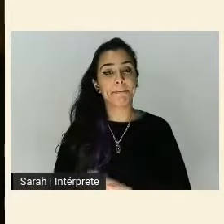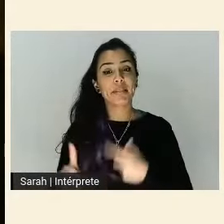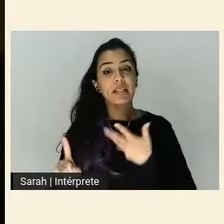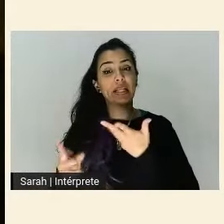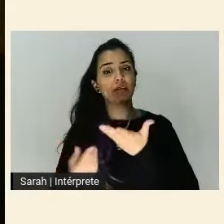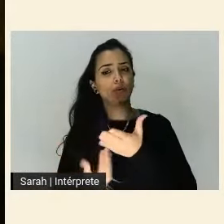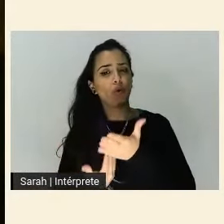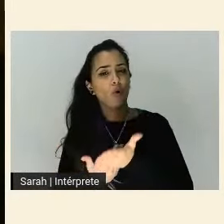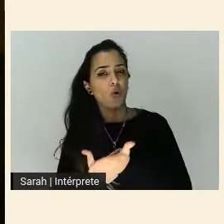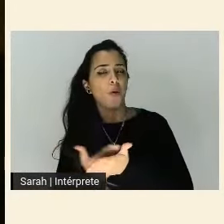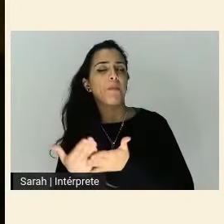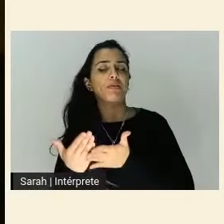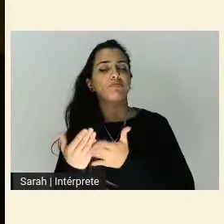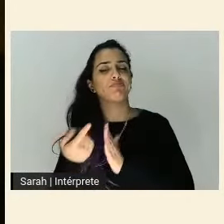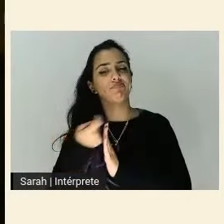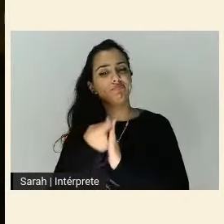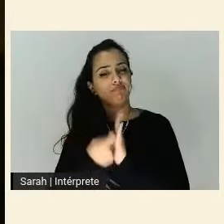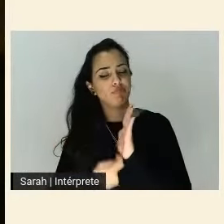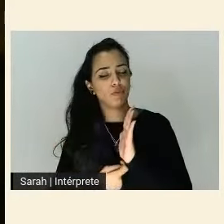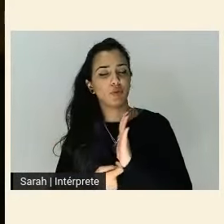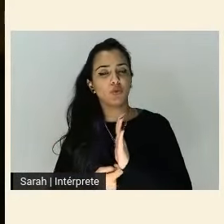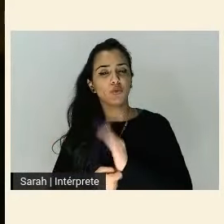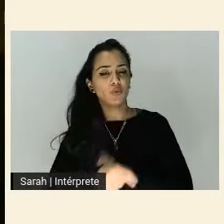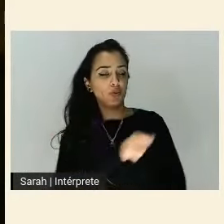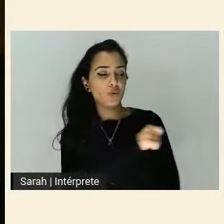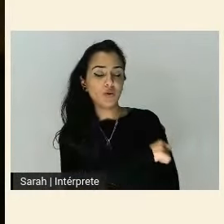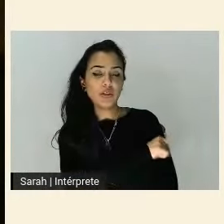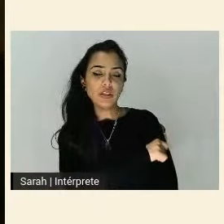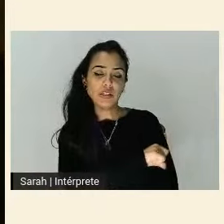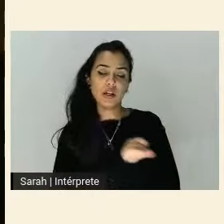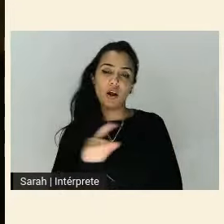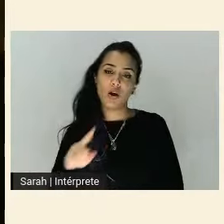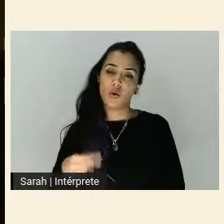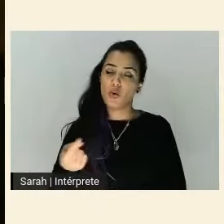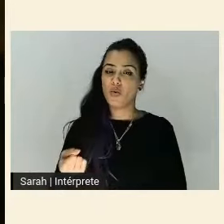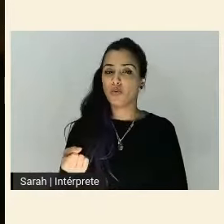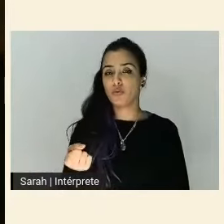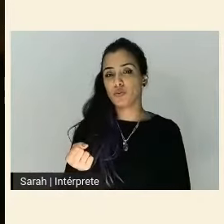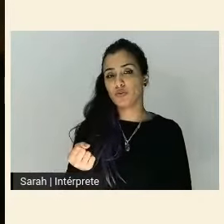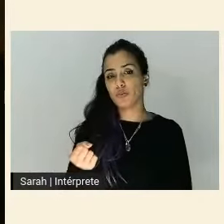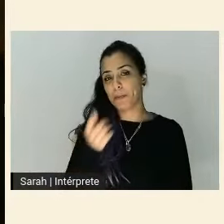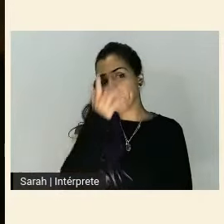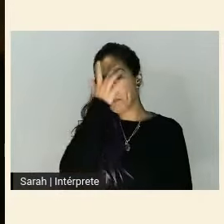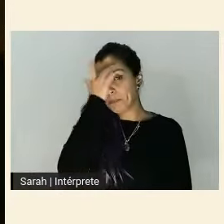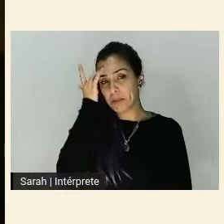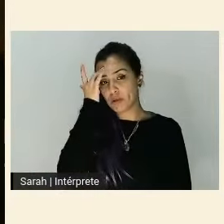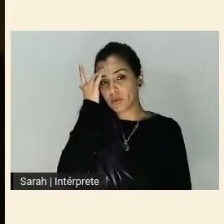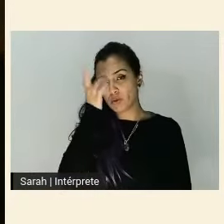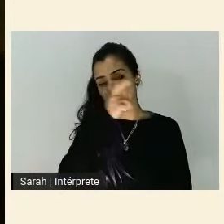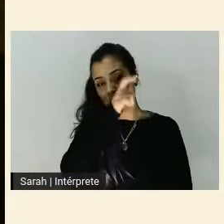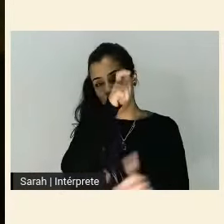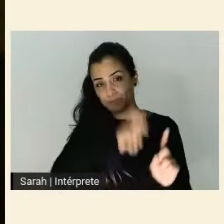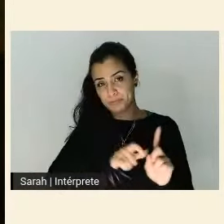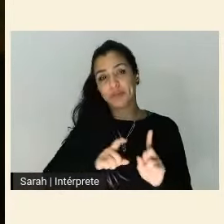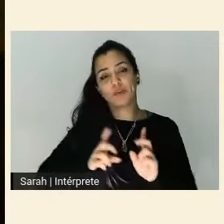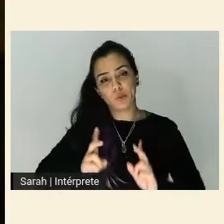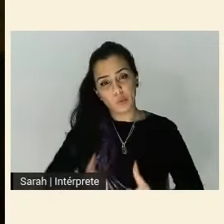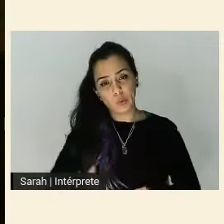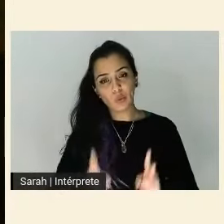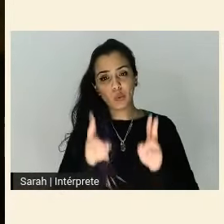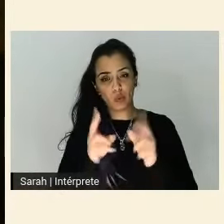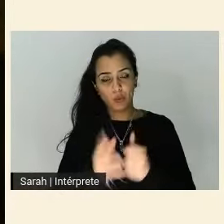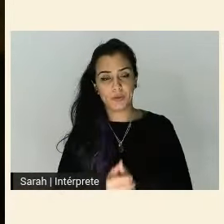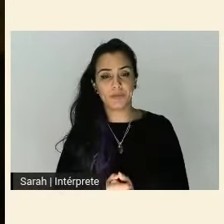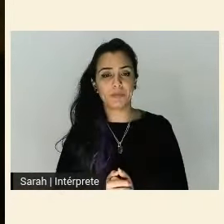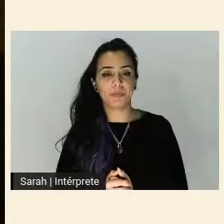Rio de Janeiro. Ou Inglês de Souza, outro paraense, o mesmo sucederia, e ainda assim por diante.